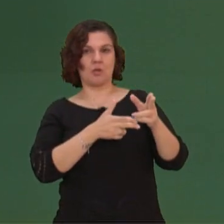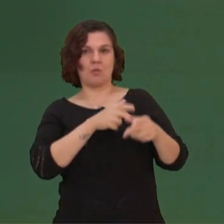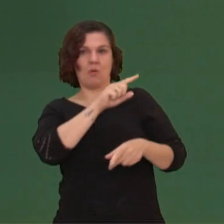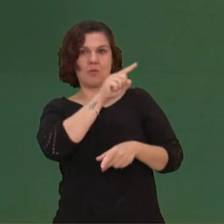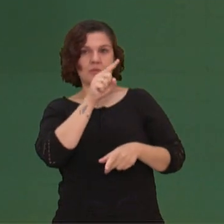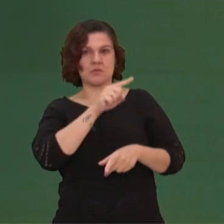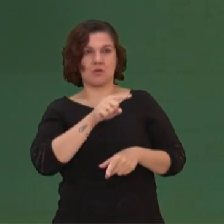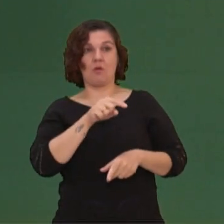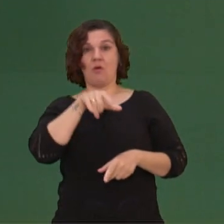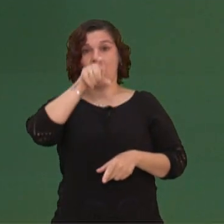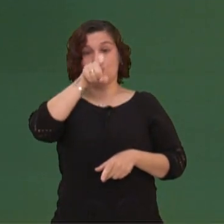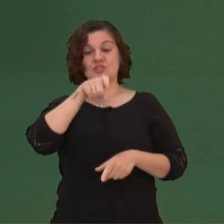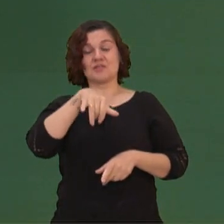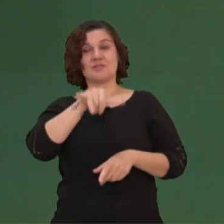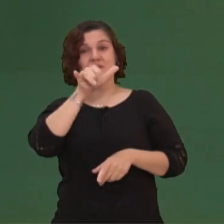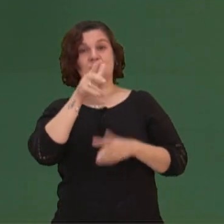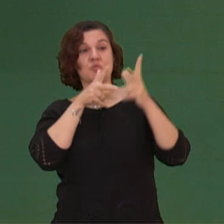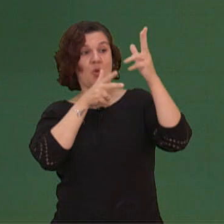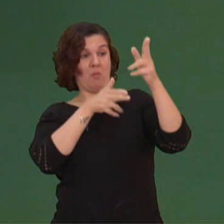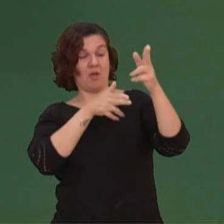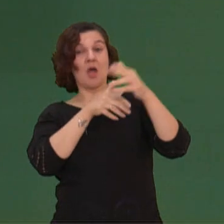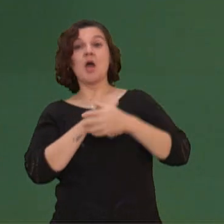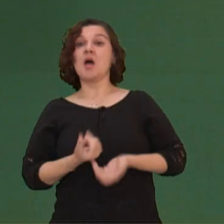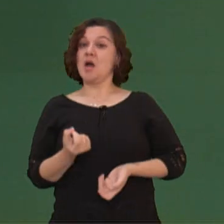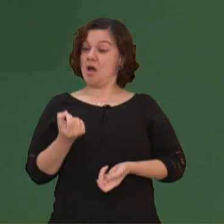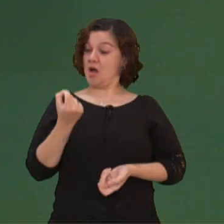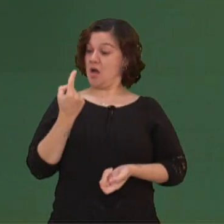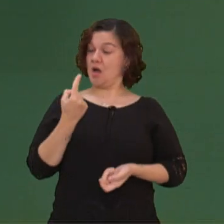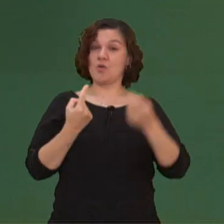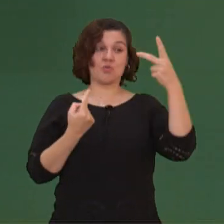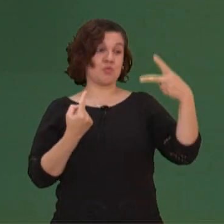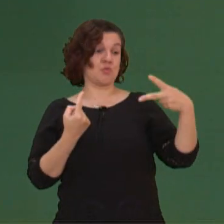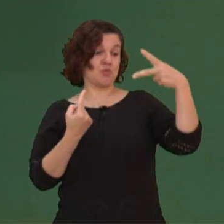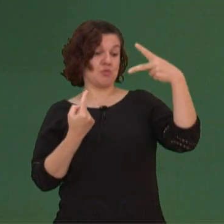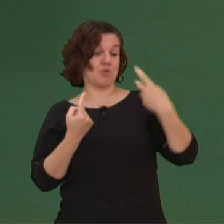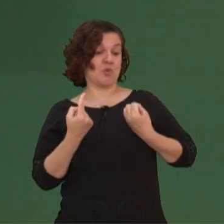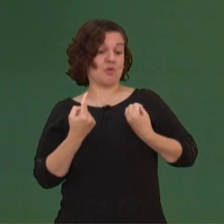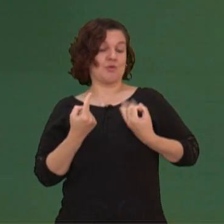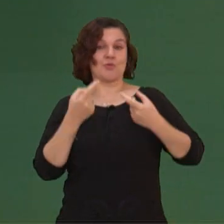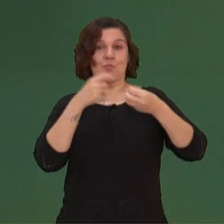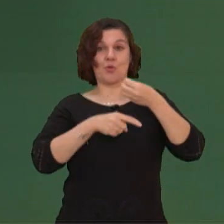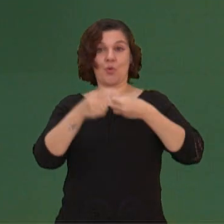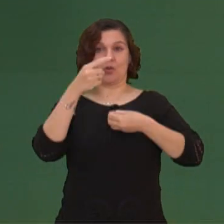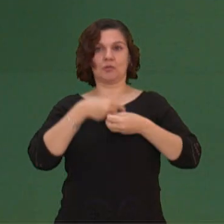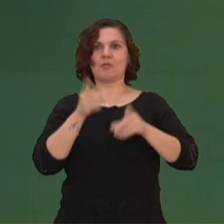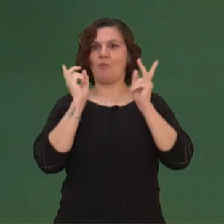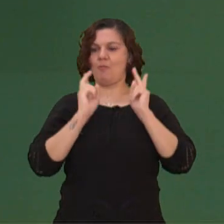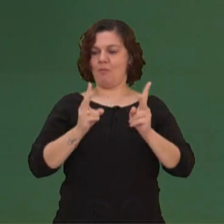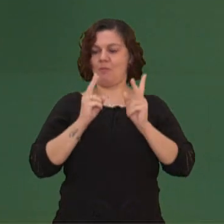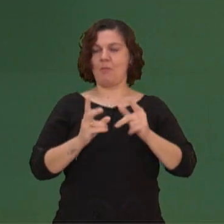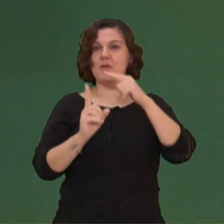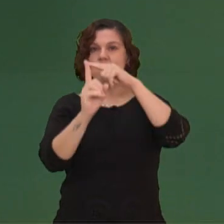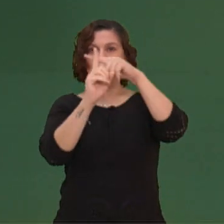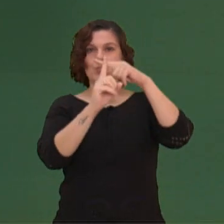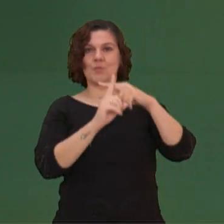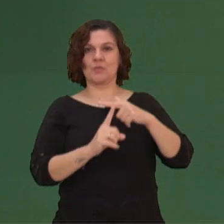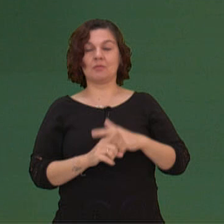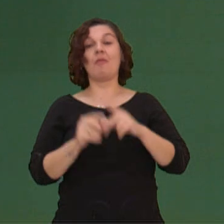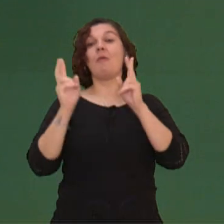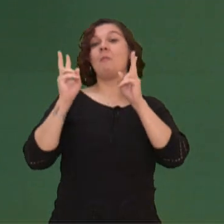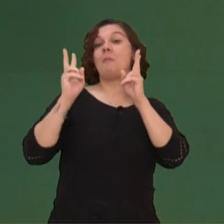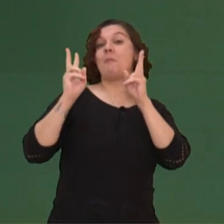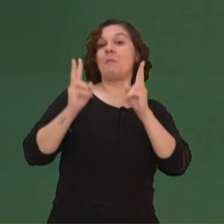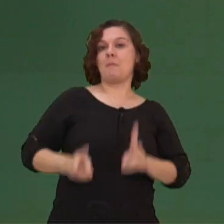Y tem o mesmo número atômico. Opa! Mesmo número atômico, mesmo número de prótons. Eles são o mesmo